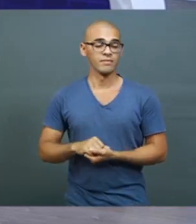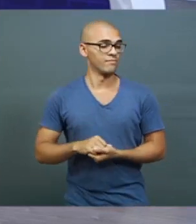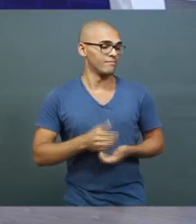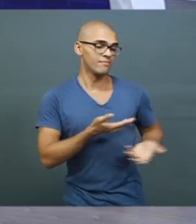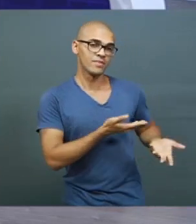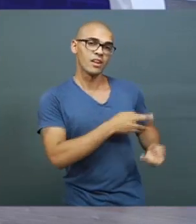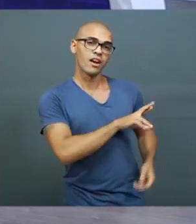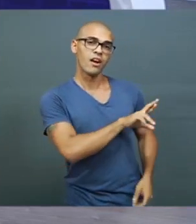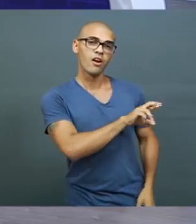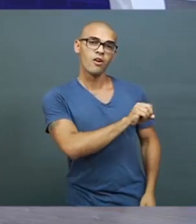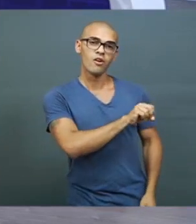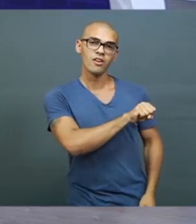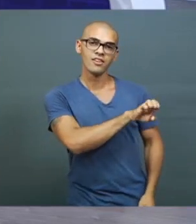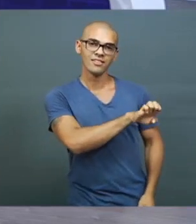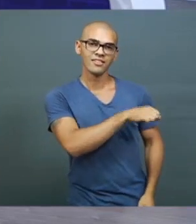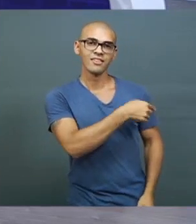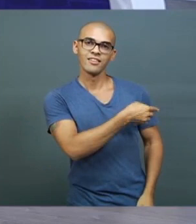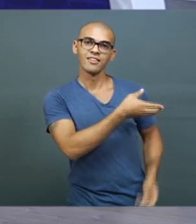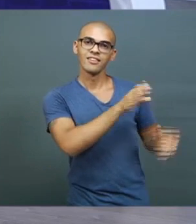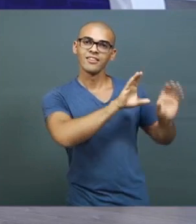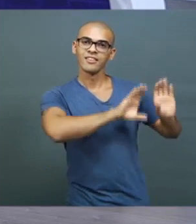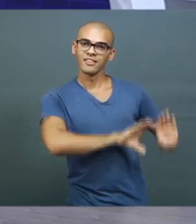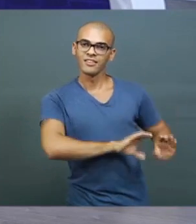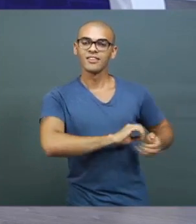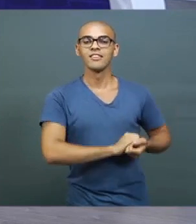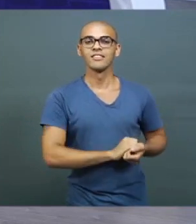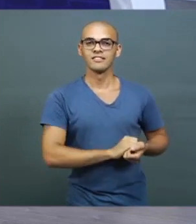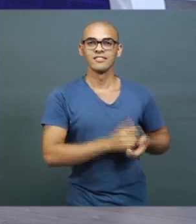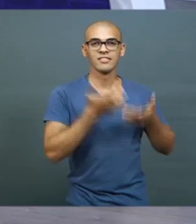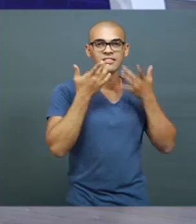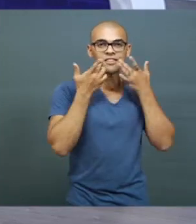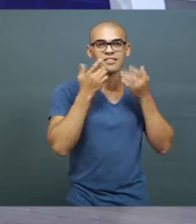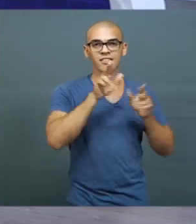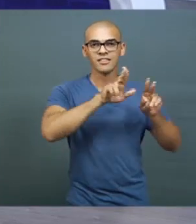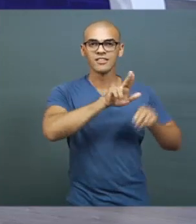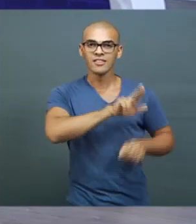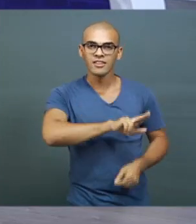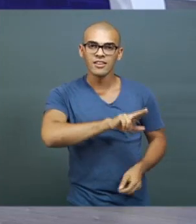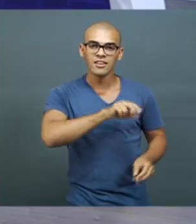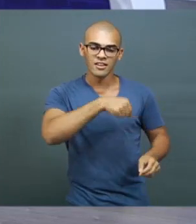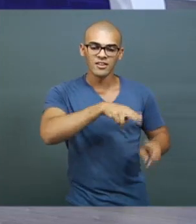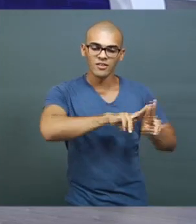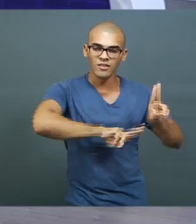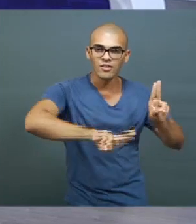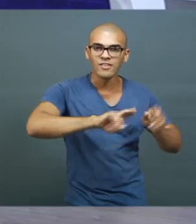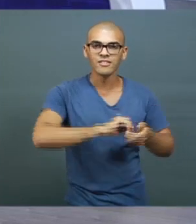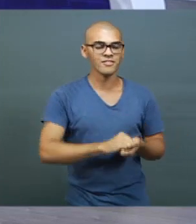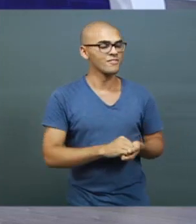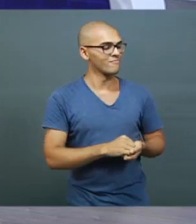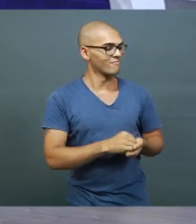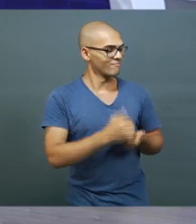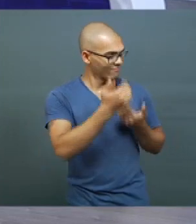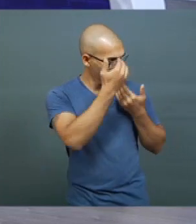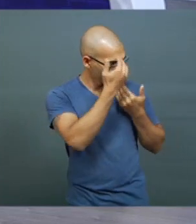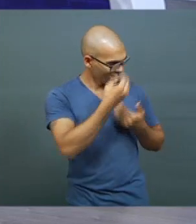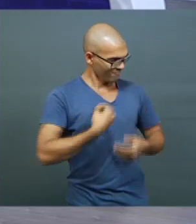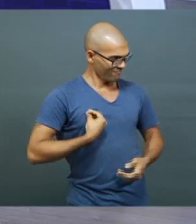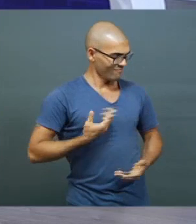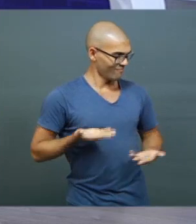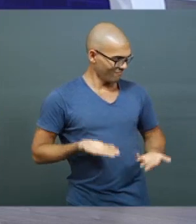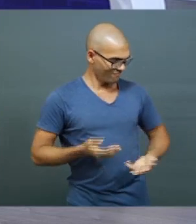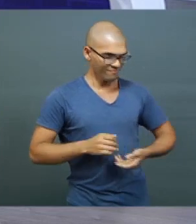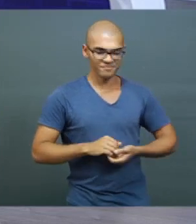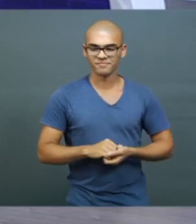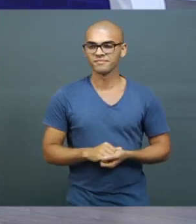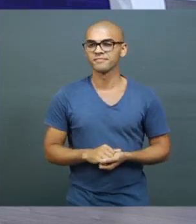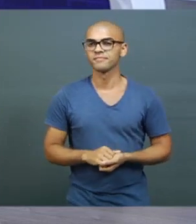Rose Gonçalves, coordenadora do curso de teatro da UFO. Muito obrigado pela participação, Rose. Obrigada, você também. Para a gente começar o nosso bate-papo, eu